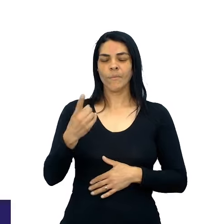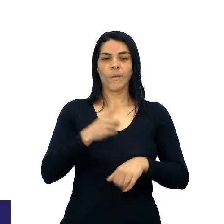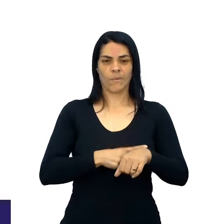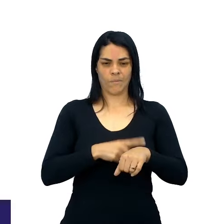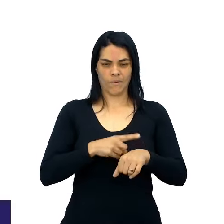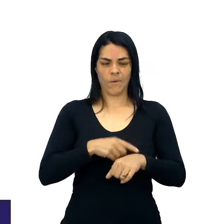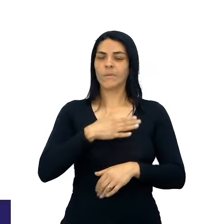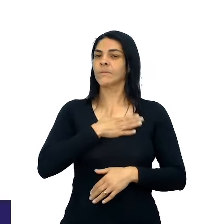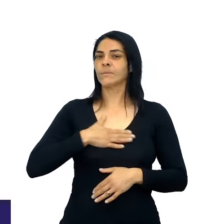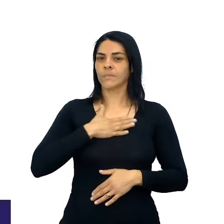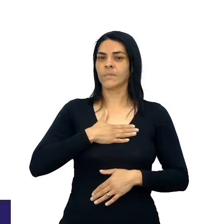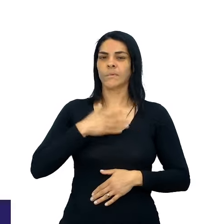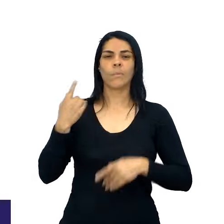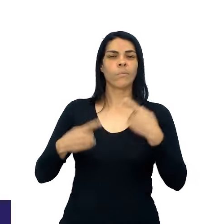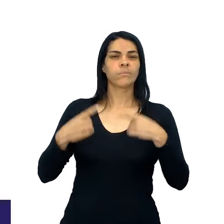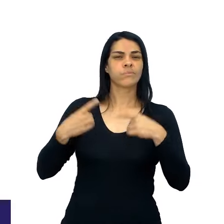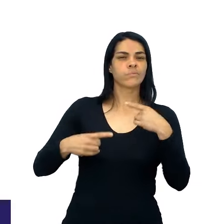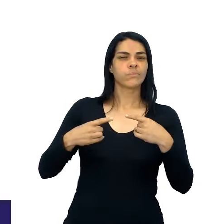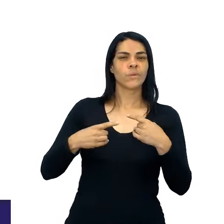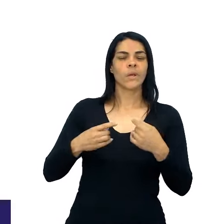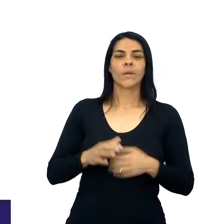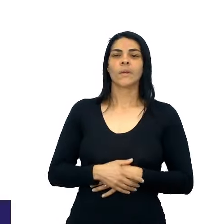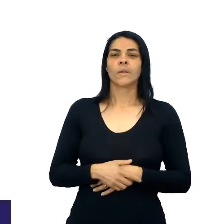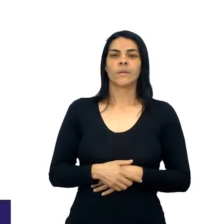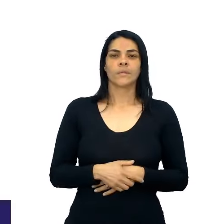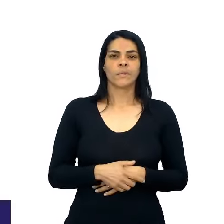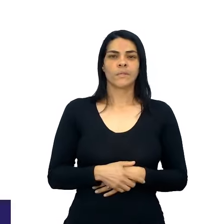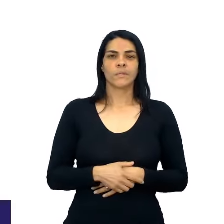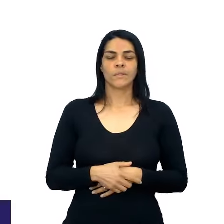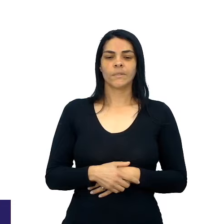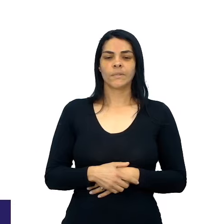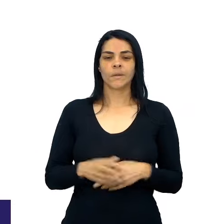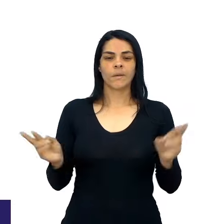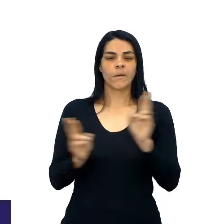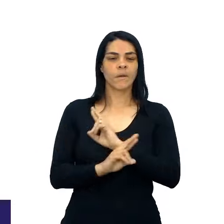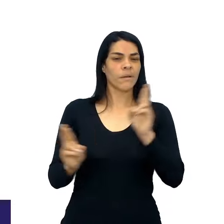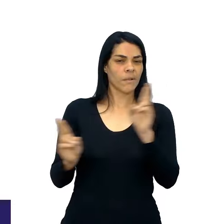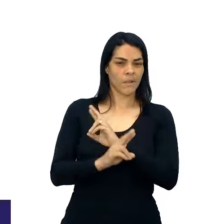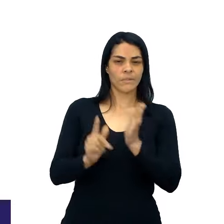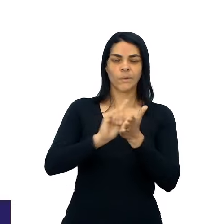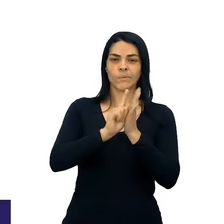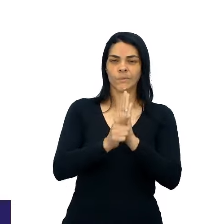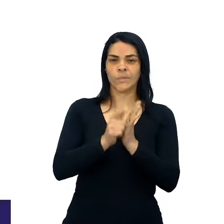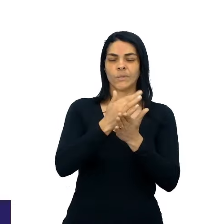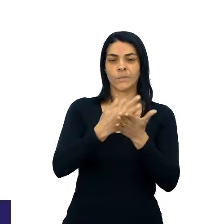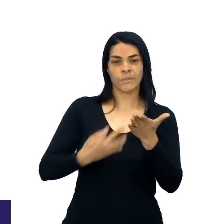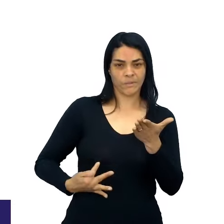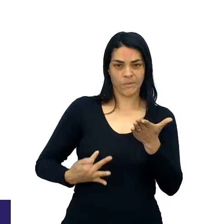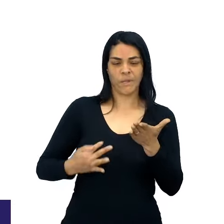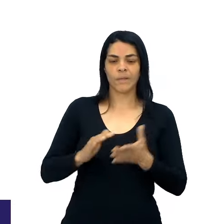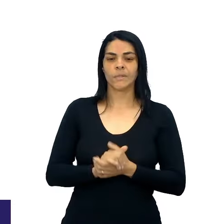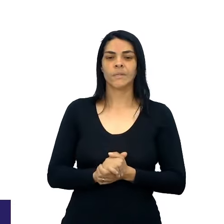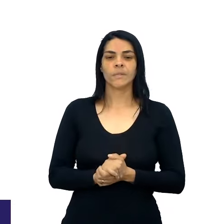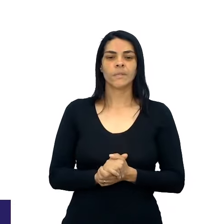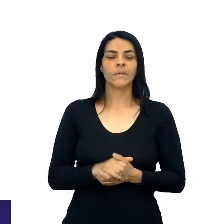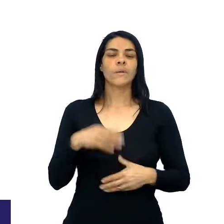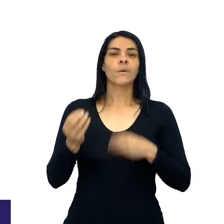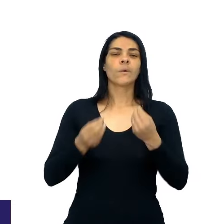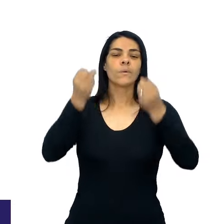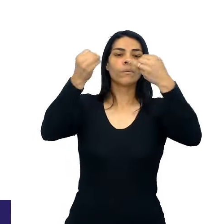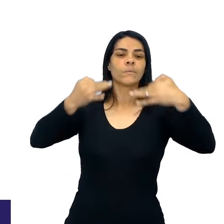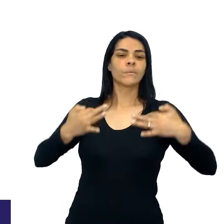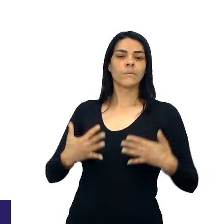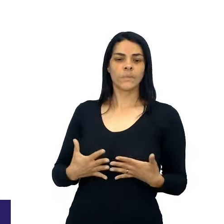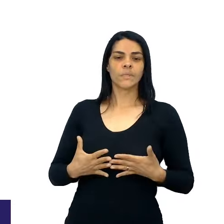nós gostaríamos de discutir com vocês um pouquinho em relação a essa noção de gênero textual, de modo a explicitar a relevância